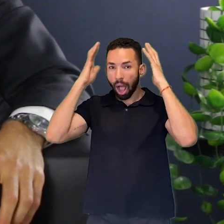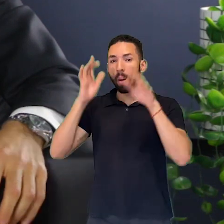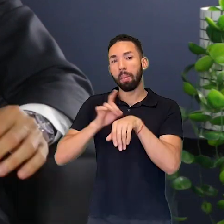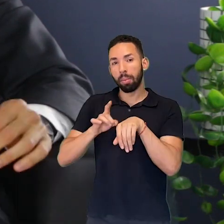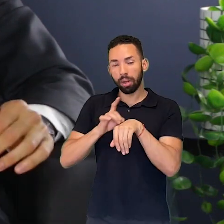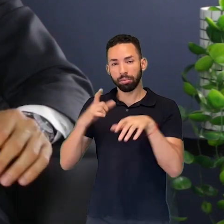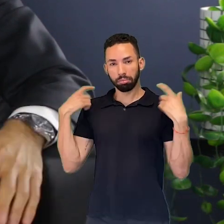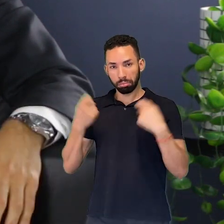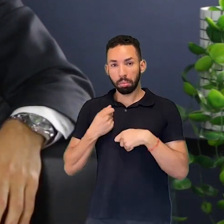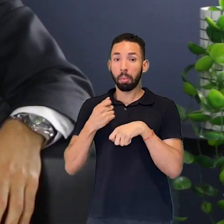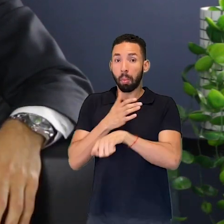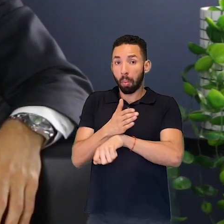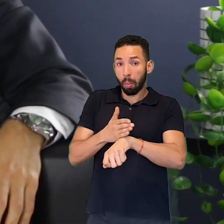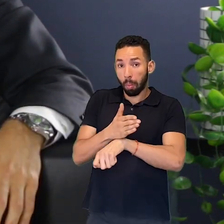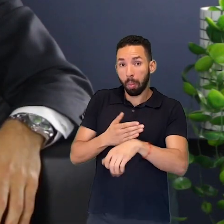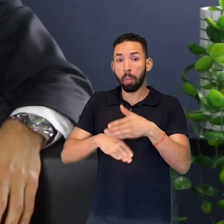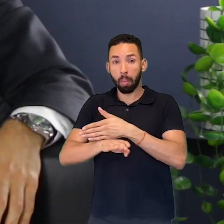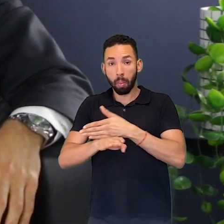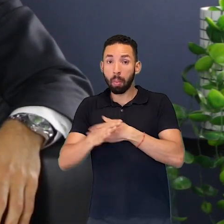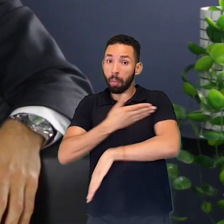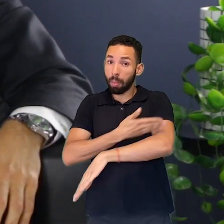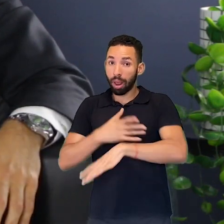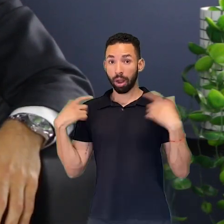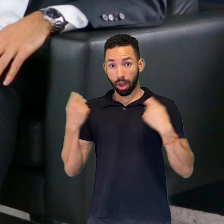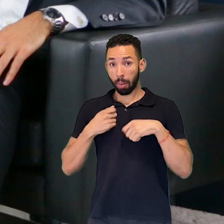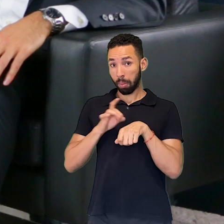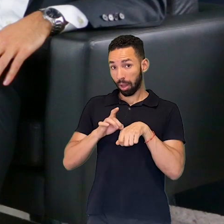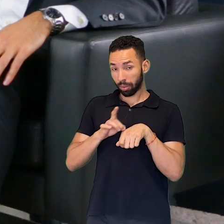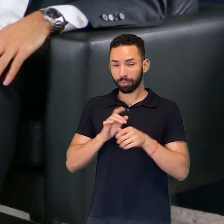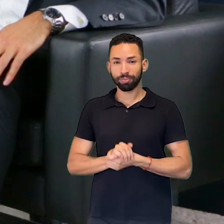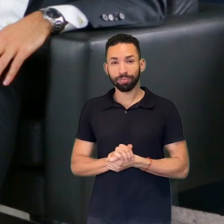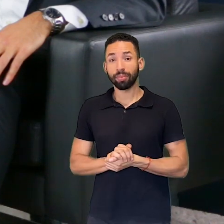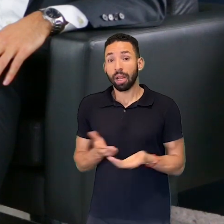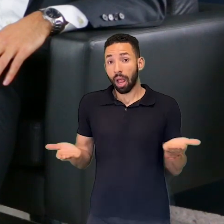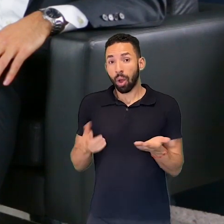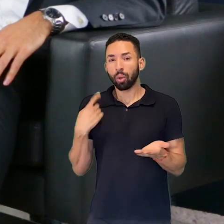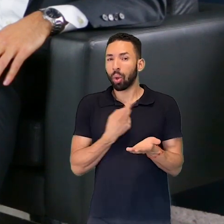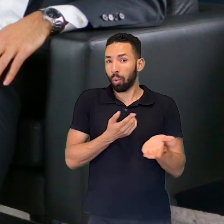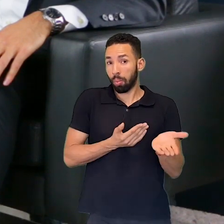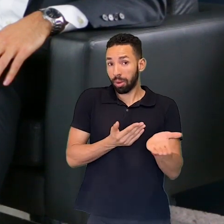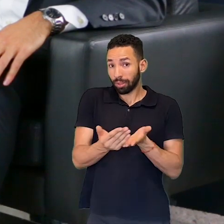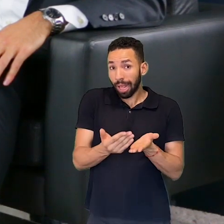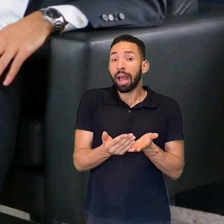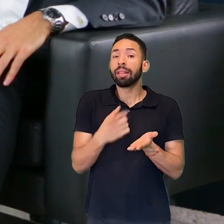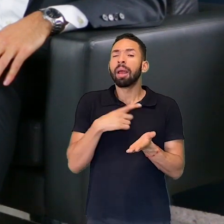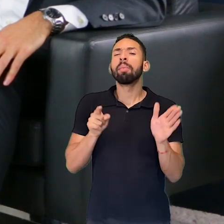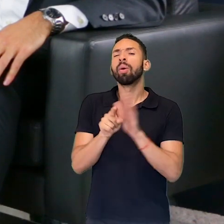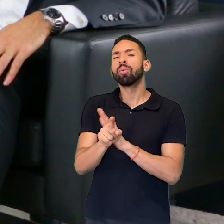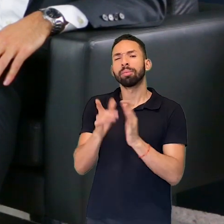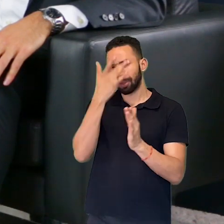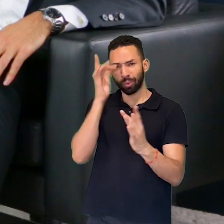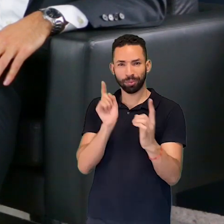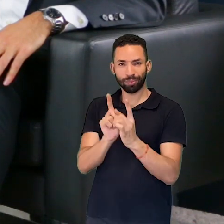cabelo preto, estou vestindo um terno preto e uma camisa branca. Muito obrigada. Para a gente começar esse episódio, a gente vai ouvir aqui agora